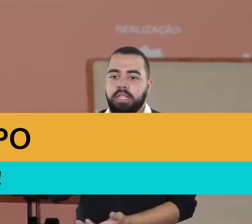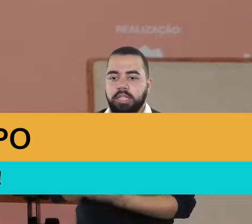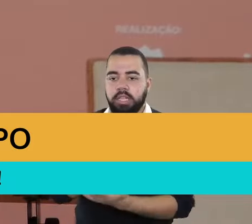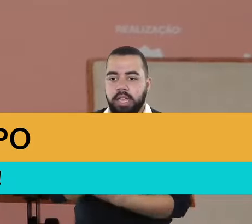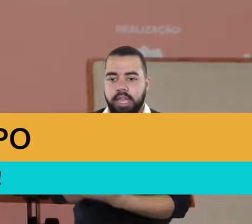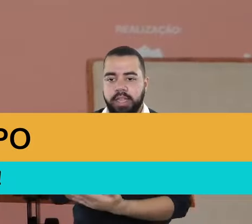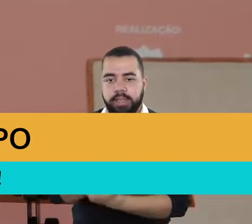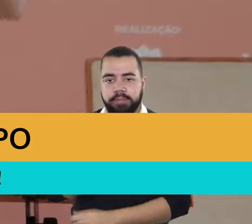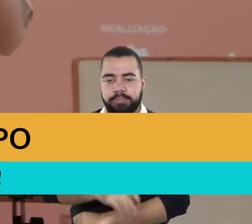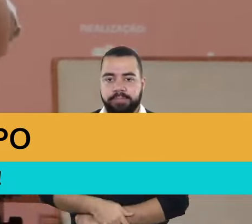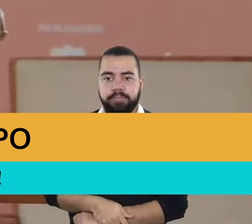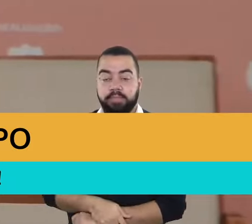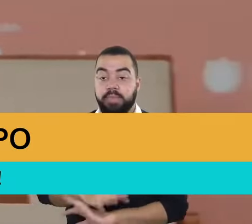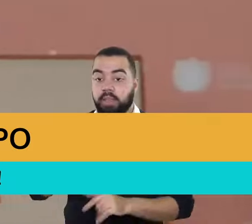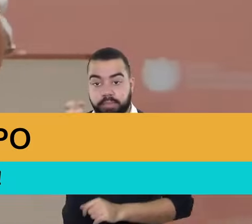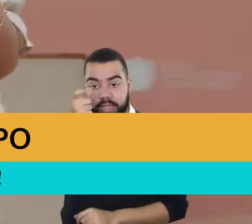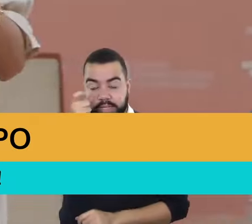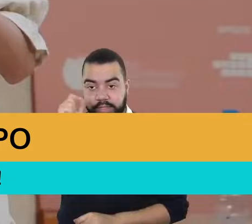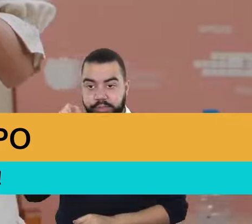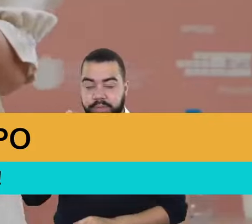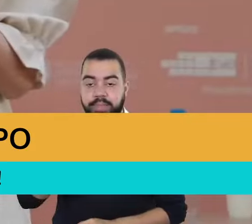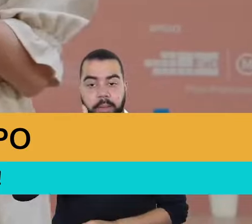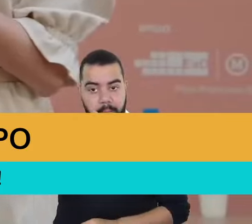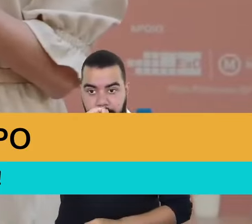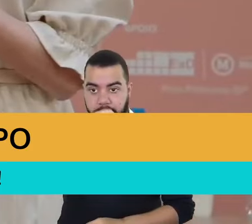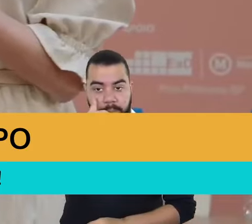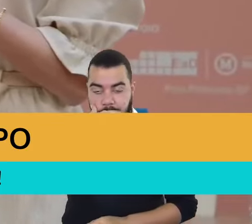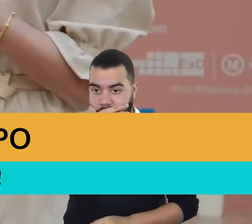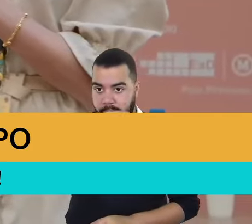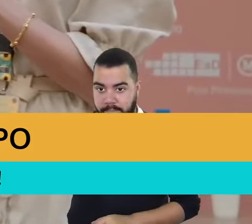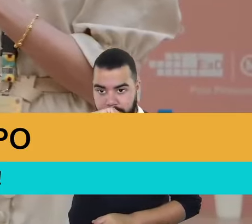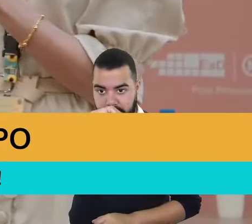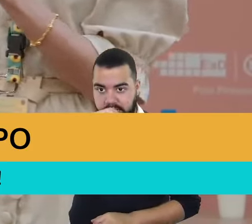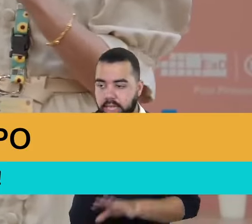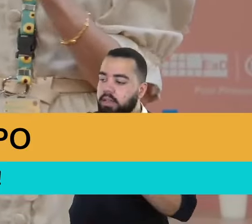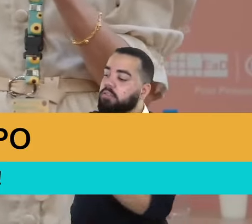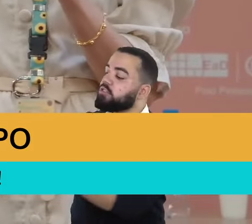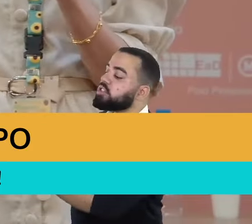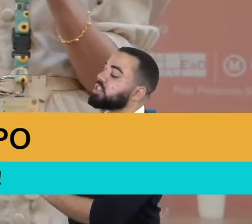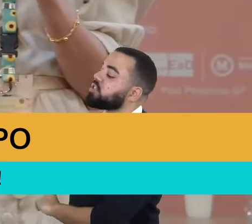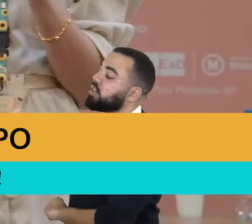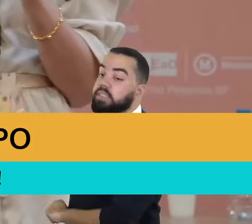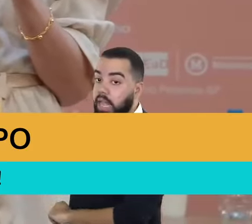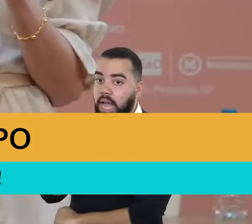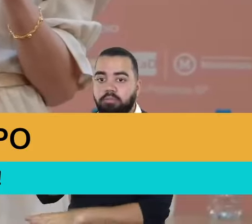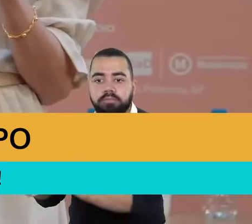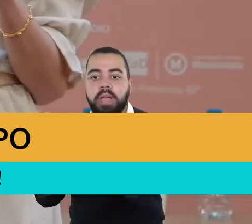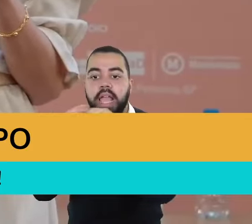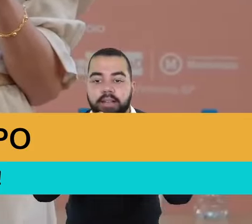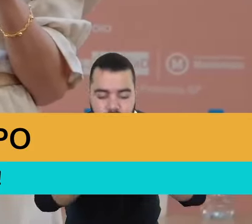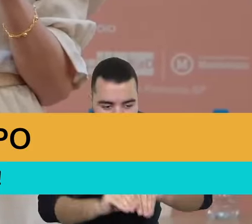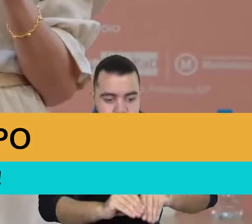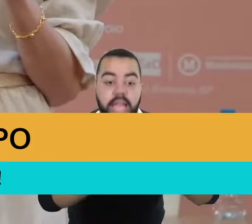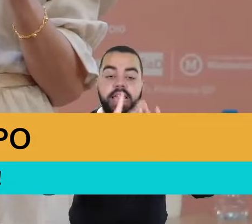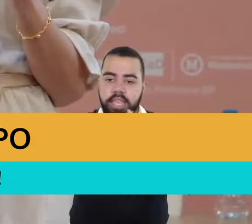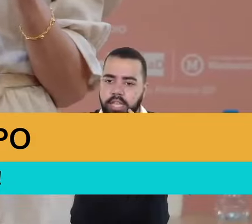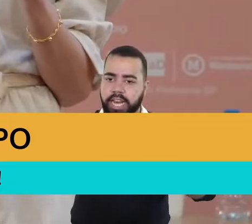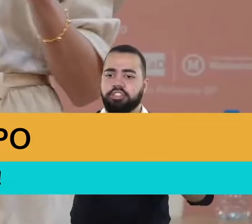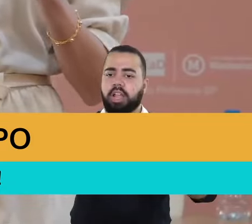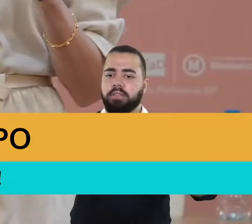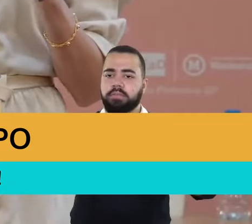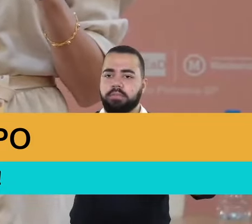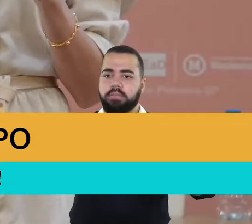lá. Então, eu achei interessante que os meus pais nunca me deixaram em casa, porque eu dava trabalho. Eu nunca fui deixada em